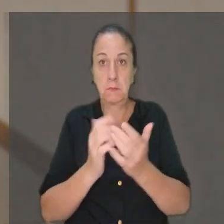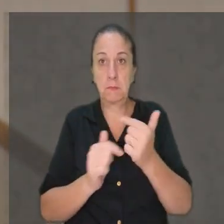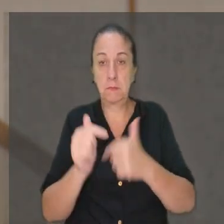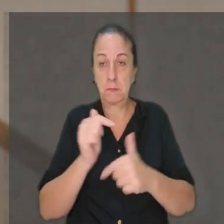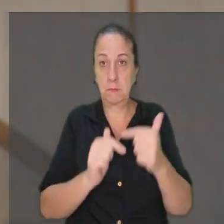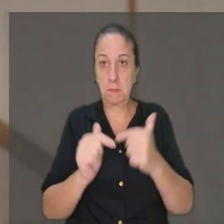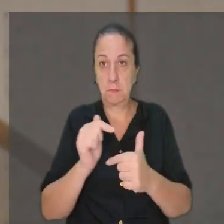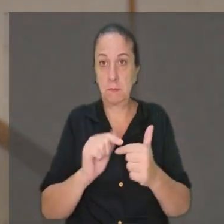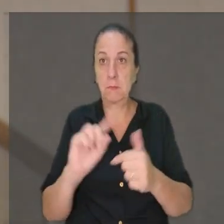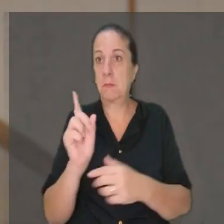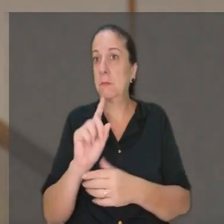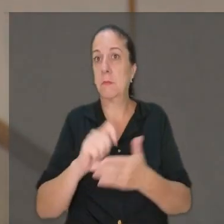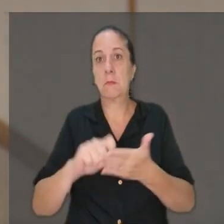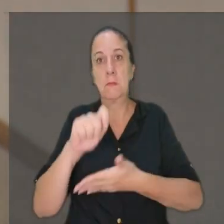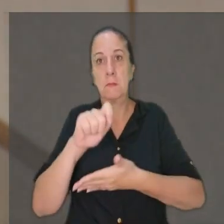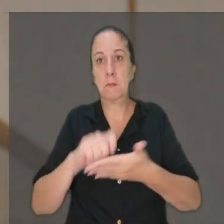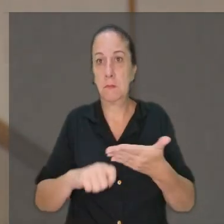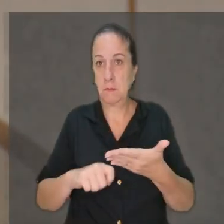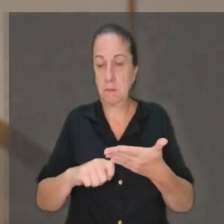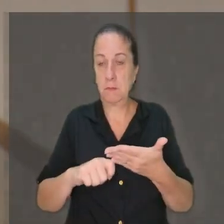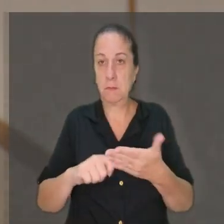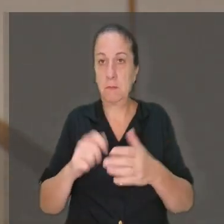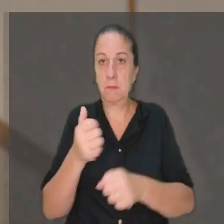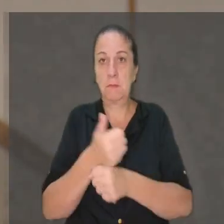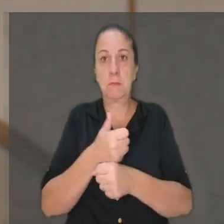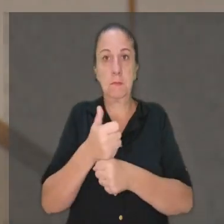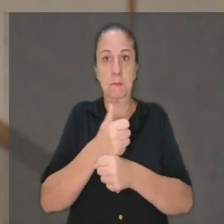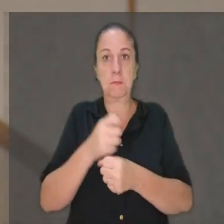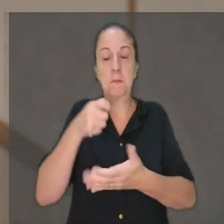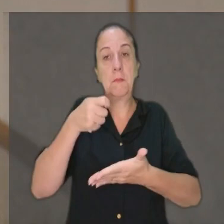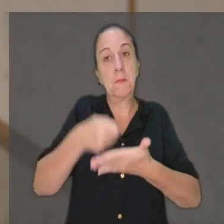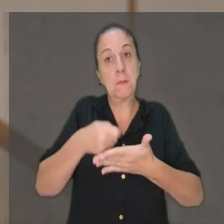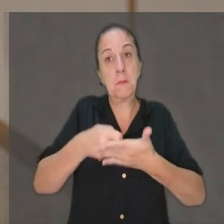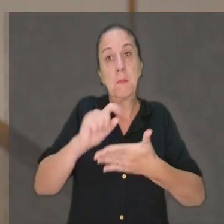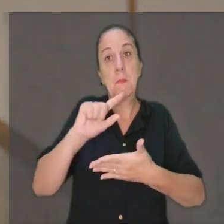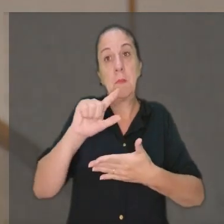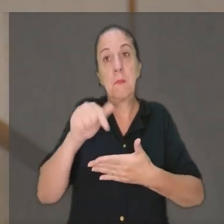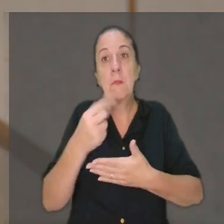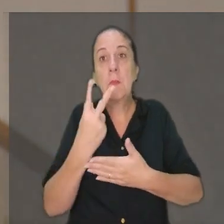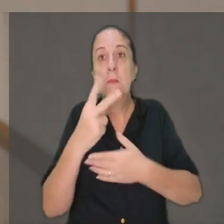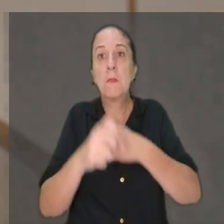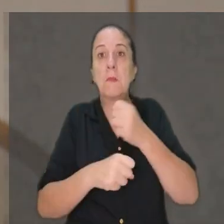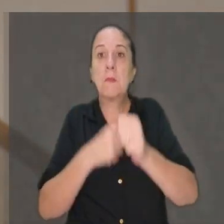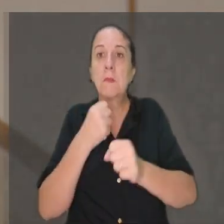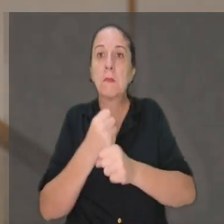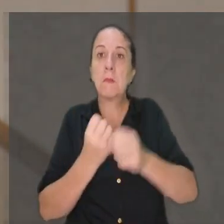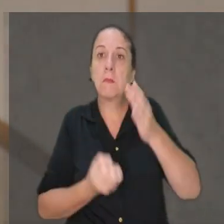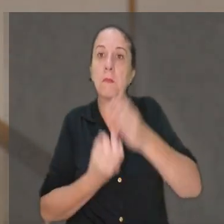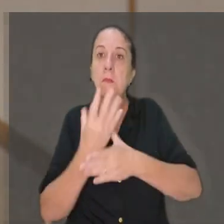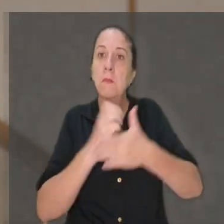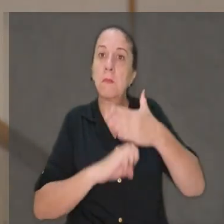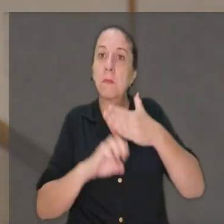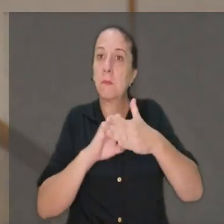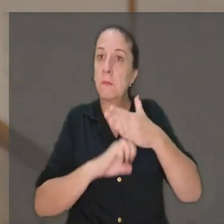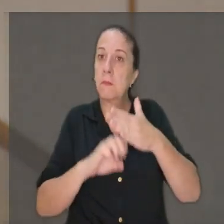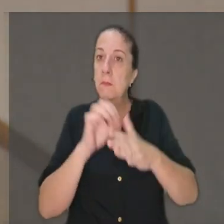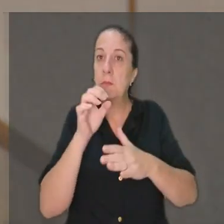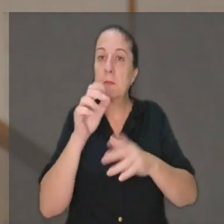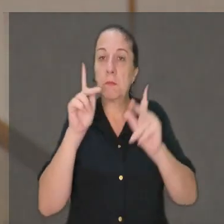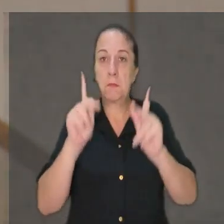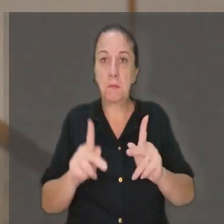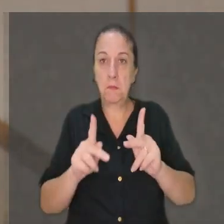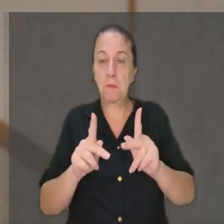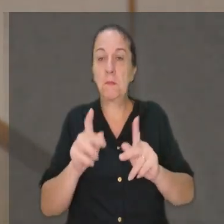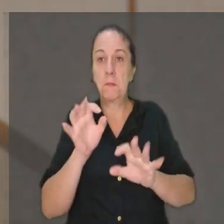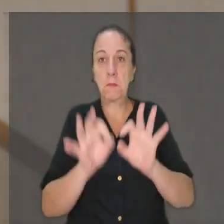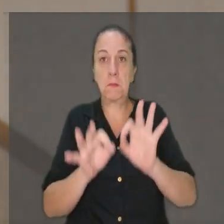trabalho, segundo ele, não foi assinada. O profissional afirmou que, após 2 anos, criou uma empresa na modalidade pessoa